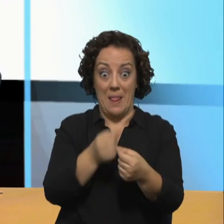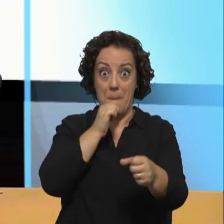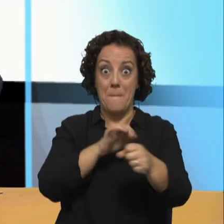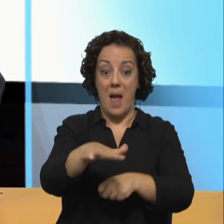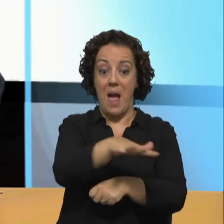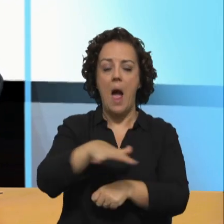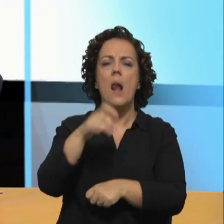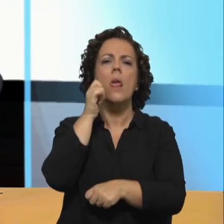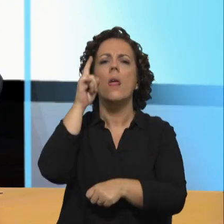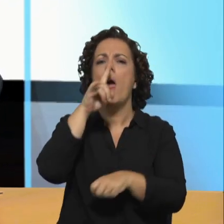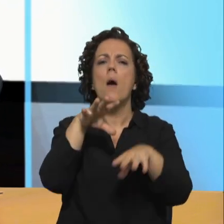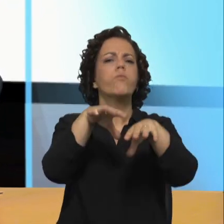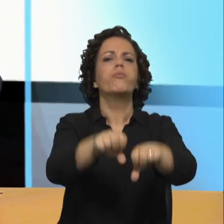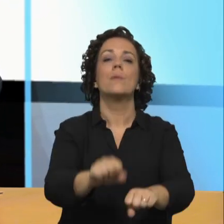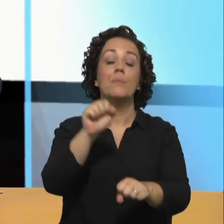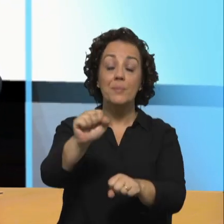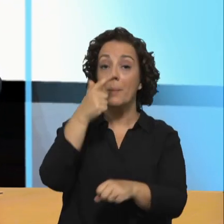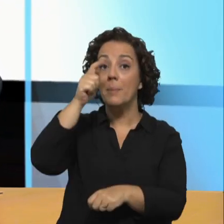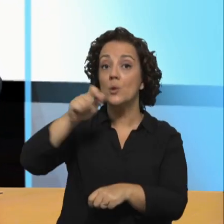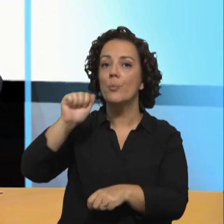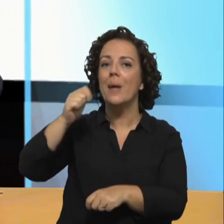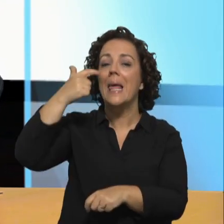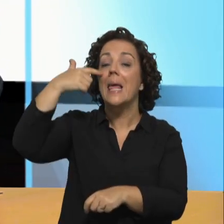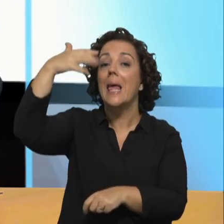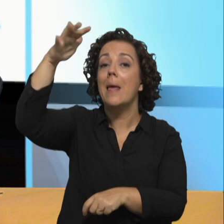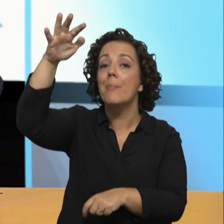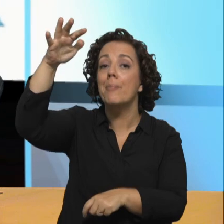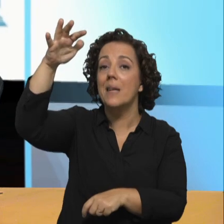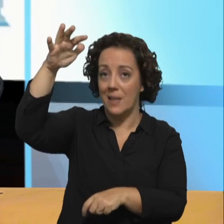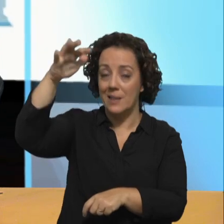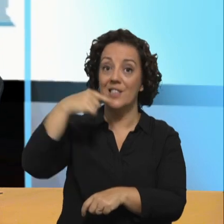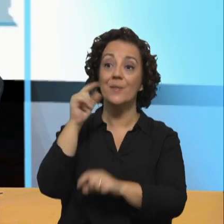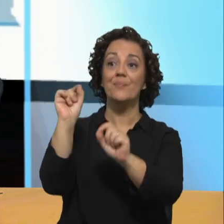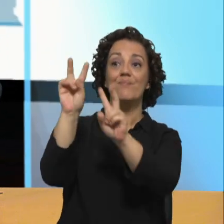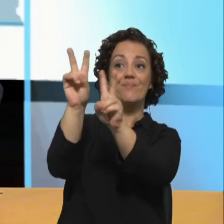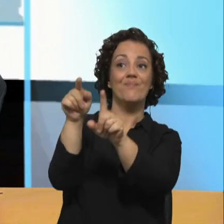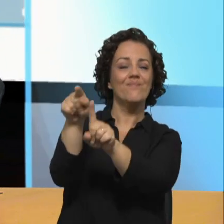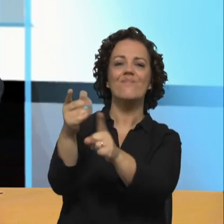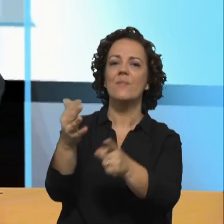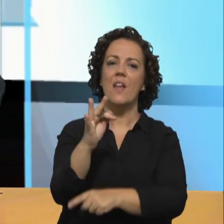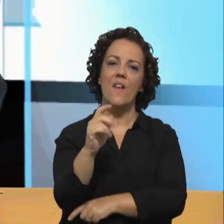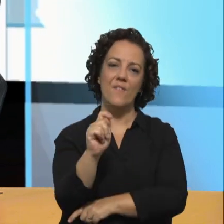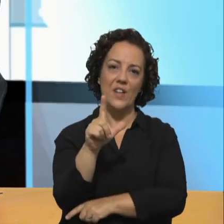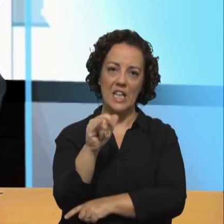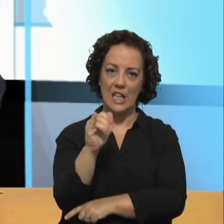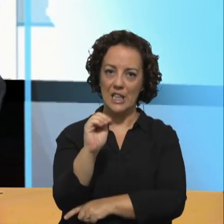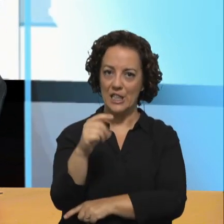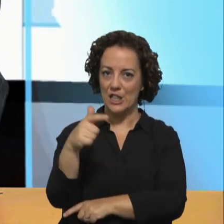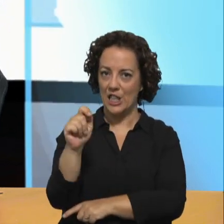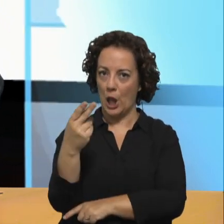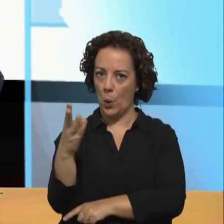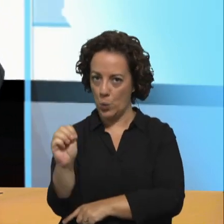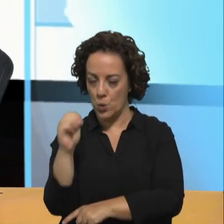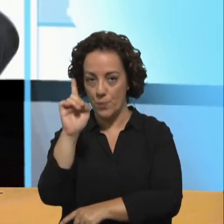de fora, são migrantes também eles, chamados os filisteus. Os